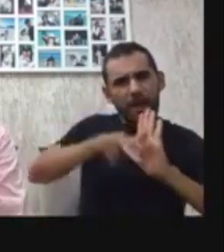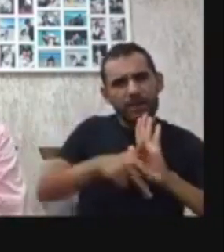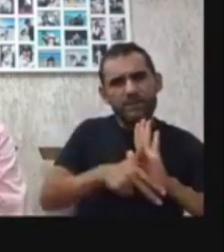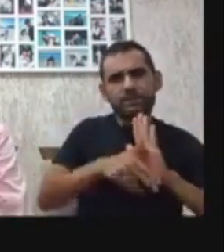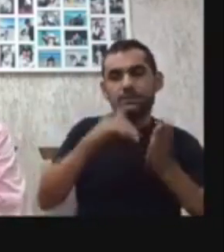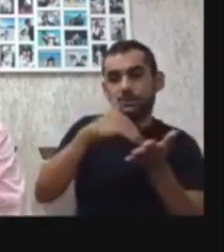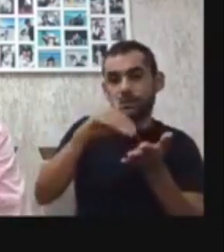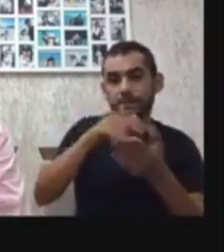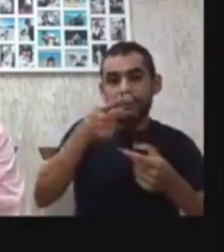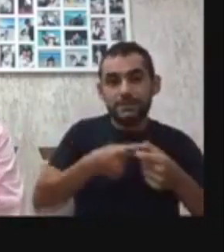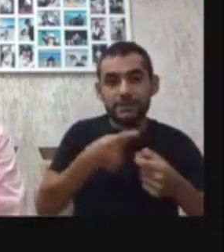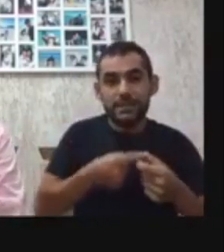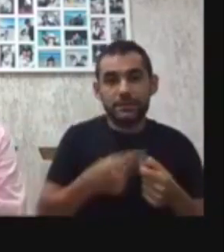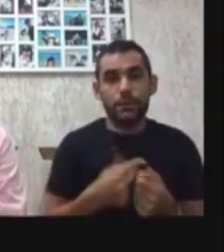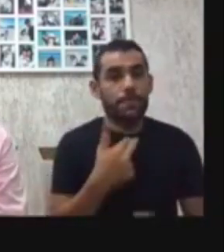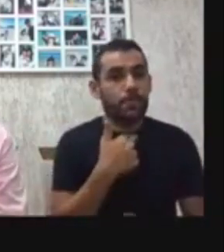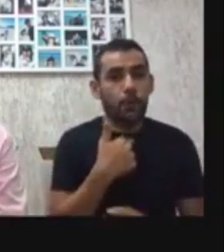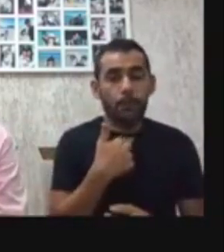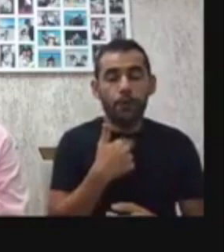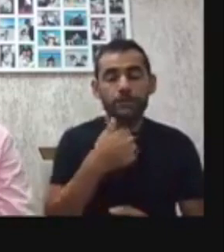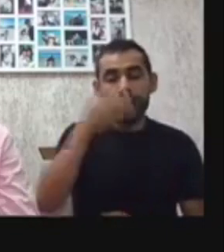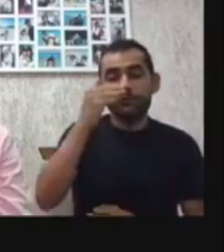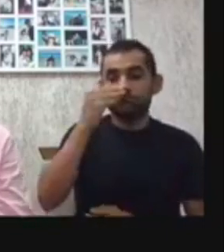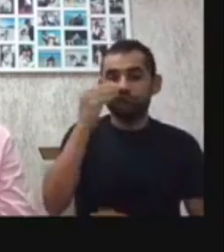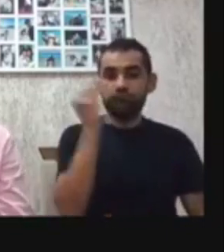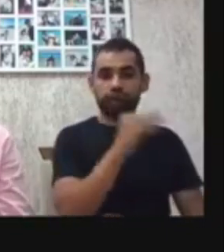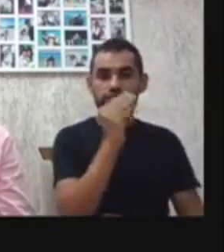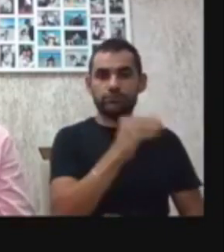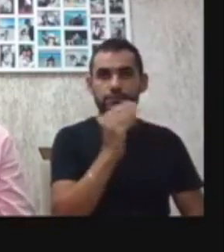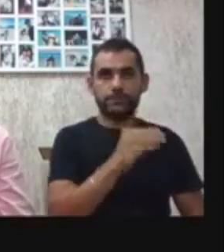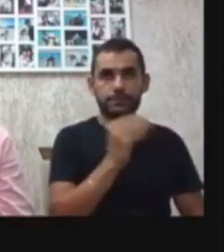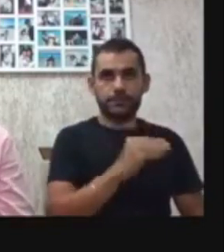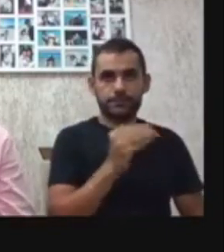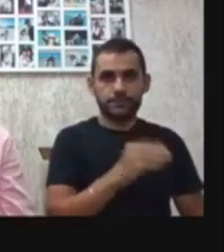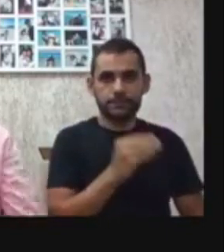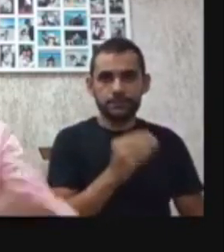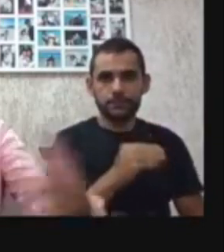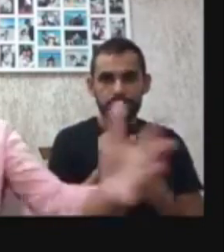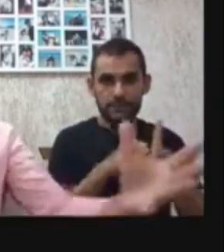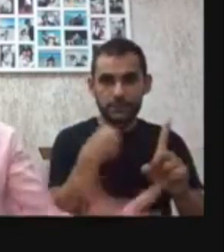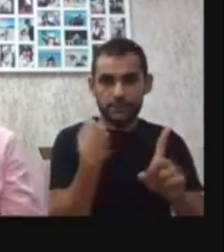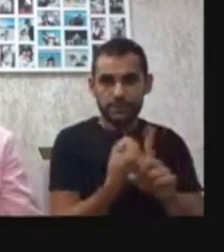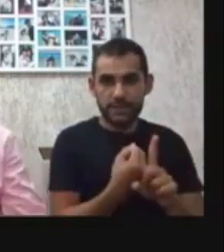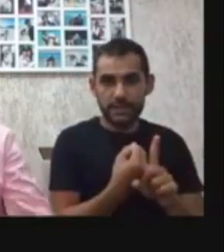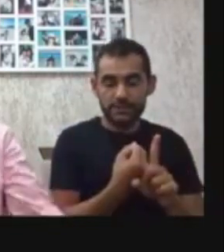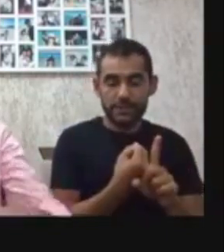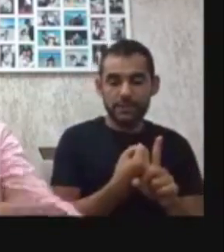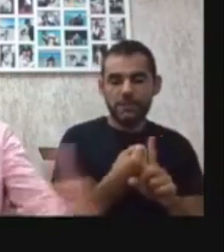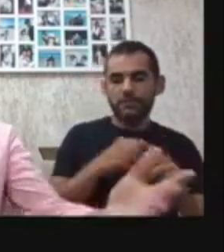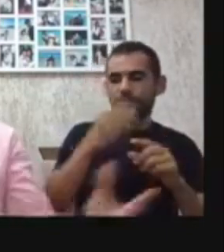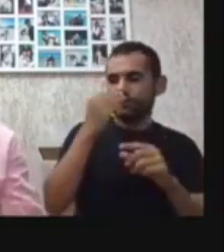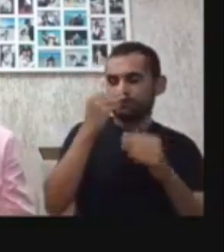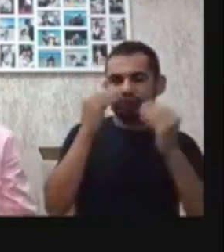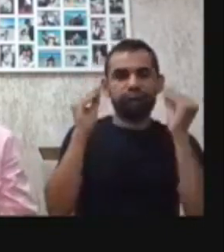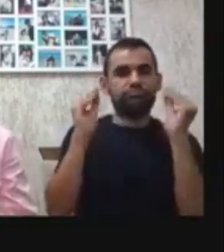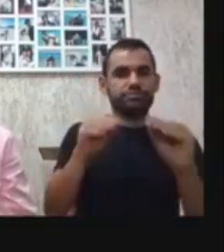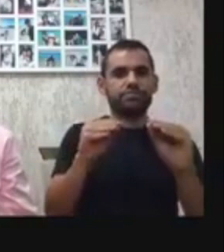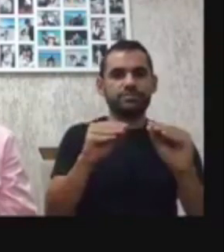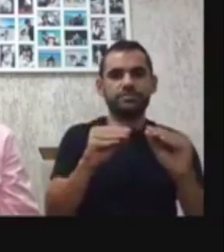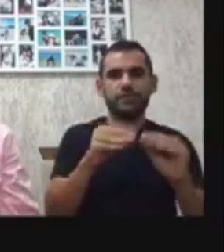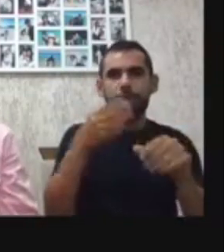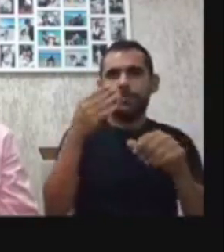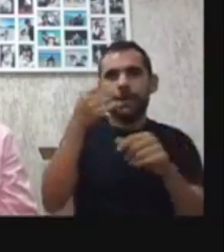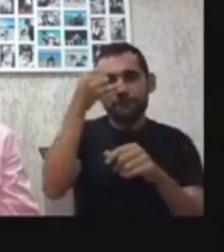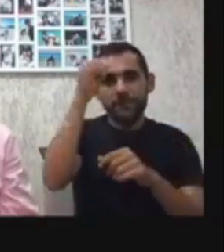cidade. O que não podemos é excluir parte da sociedade, deixar de fora, deixar ela sem